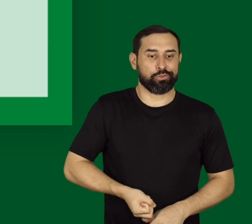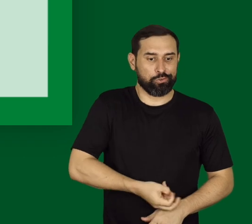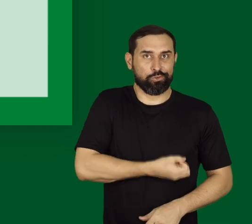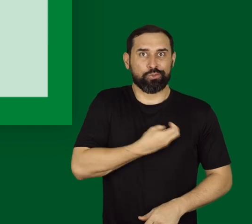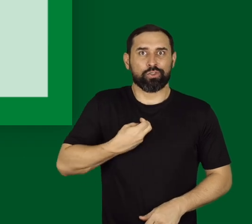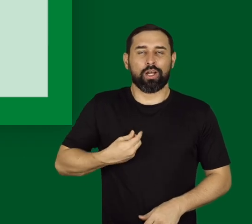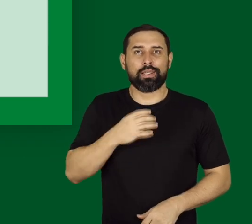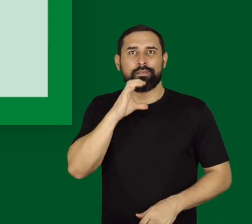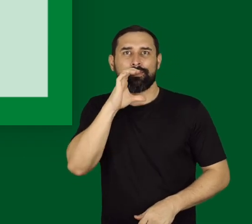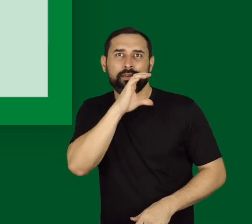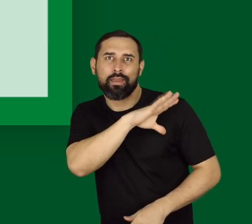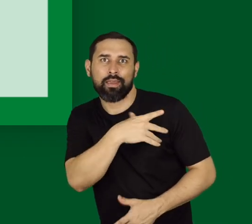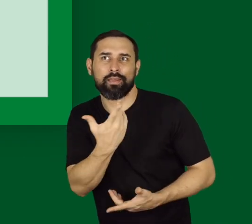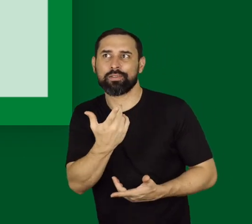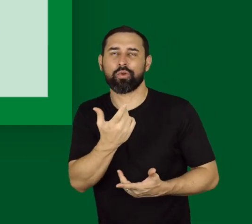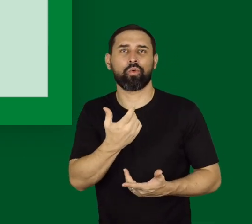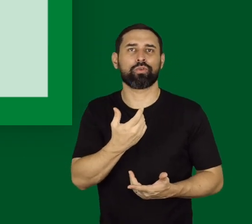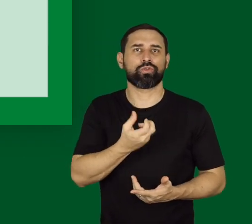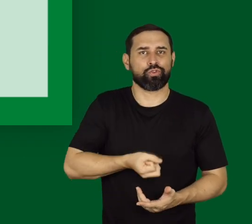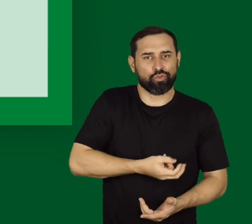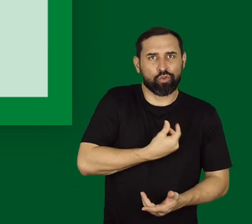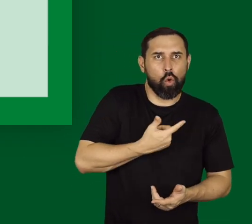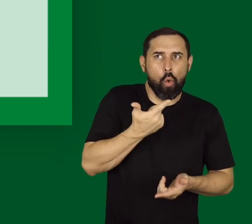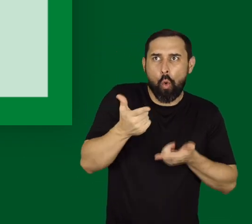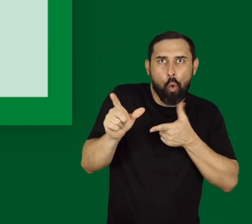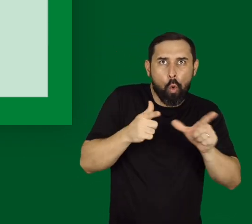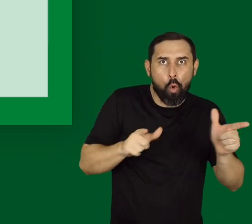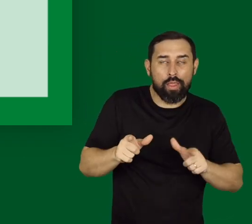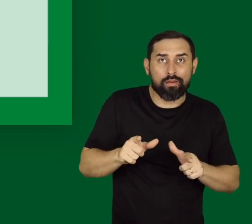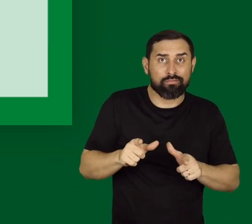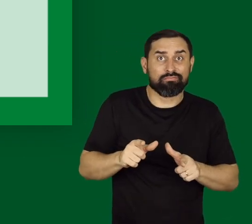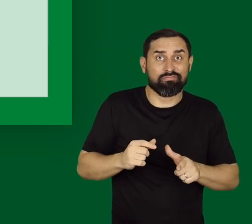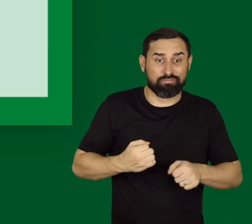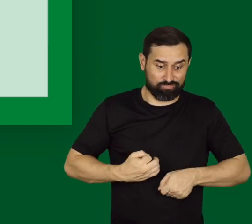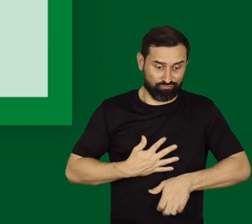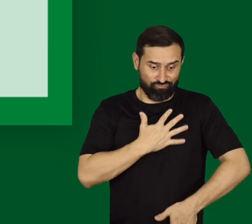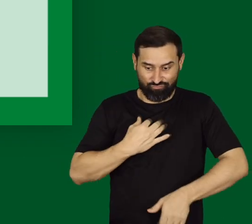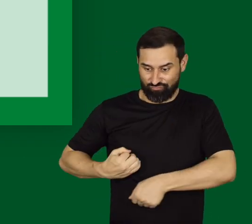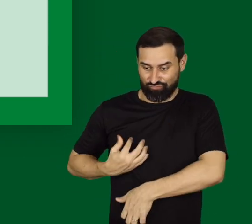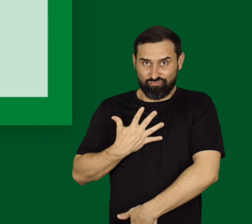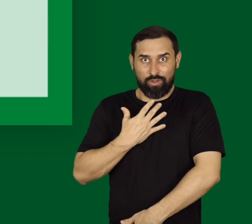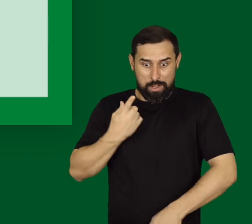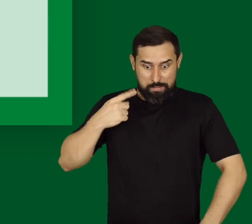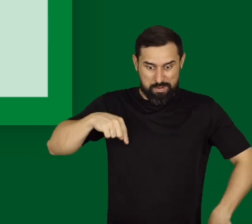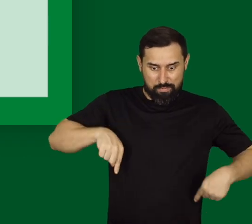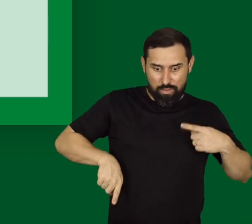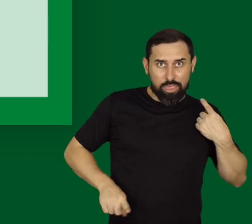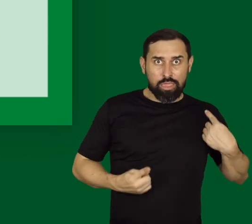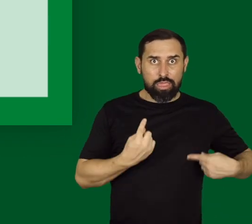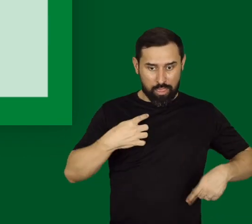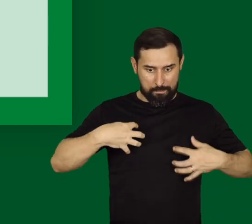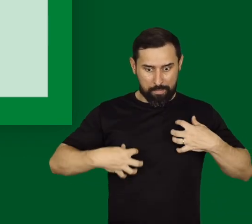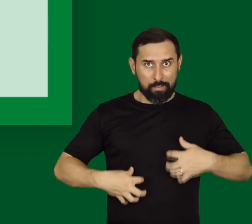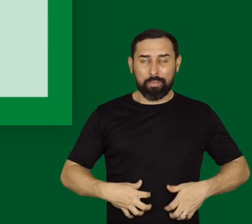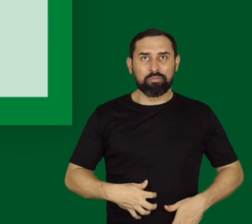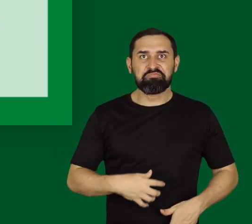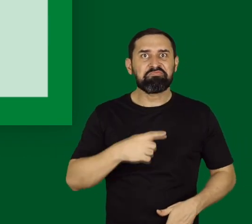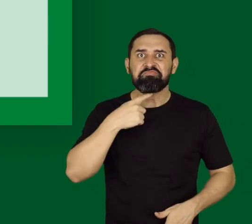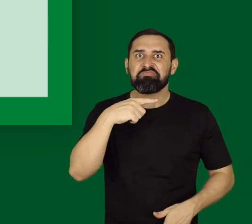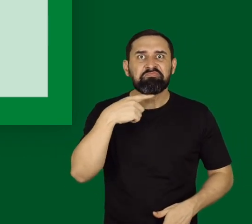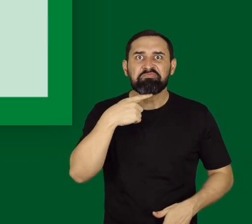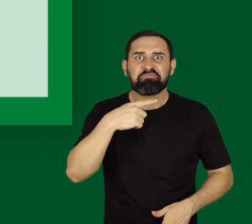vasoconstrito. Então, tem que lembrar, naquelas situações, por exemplo, de um choque anafilático, de um choque quente, séptico, você pode ter